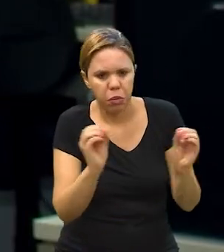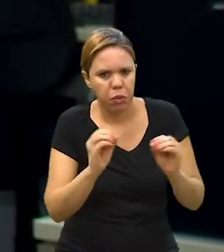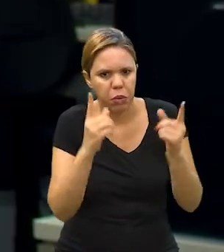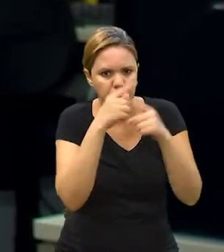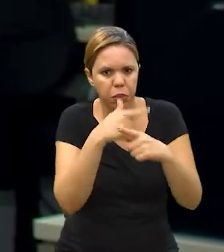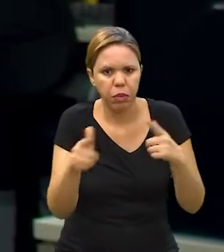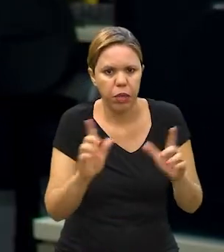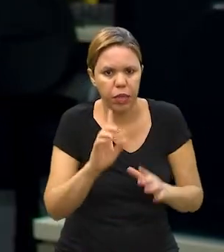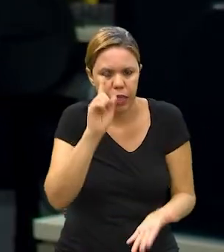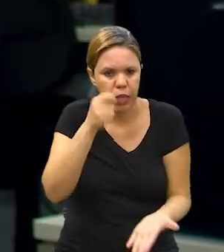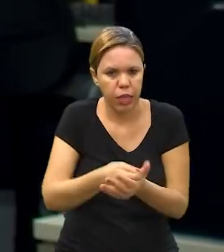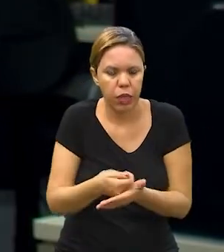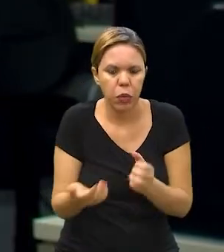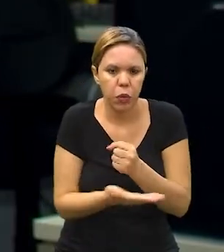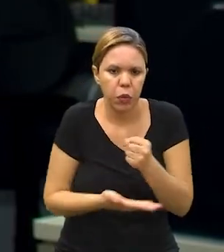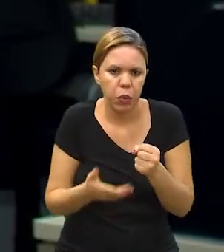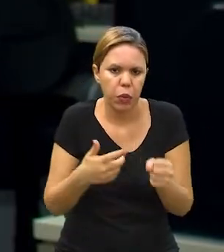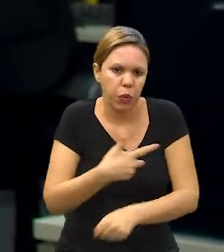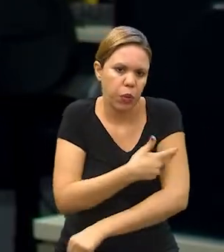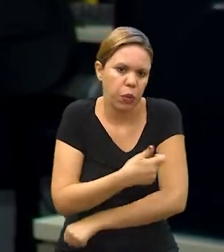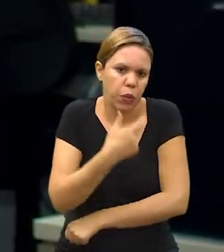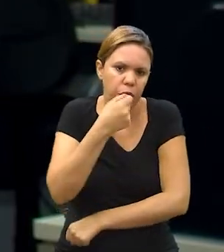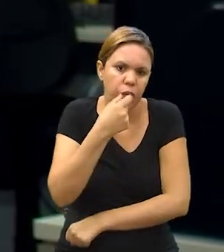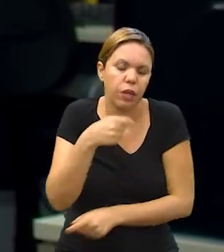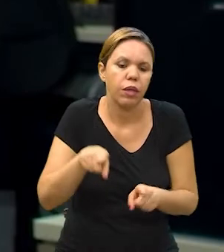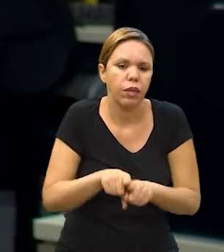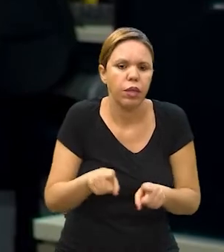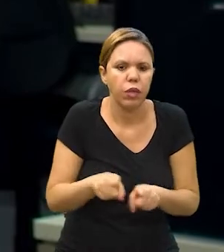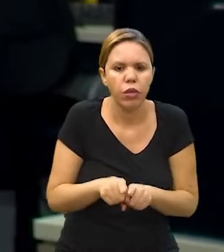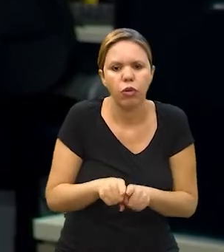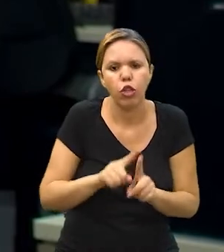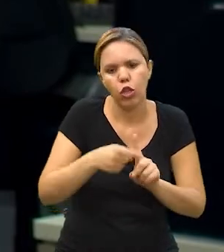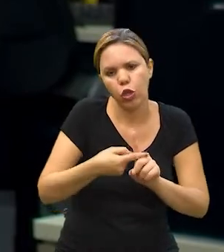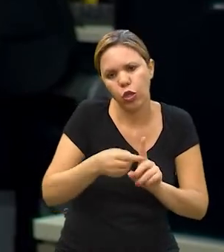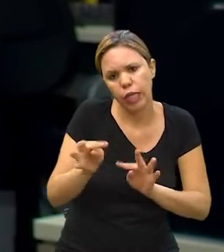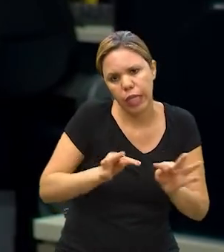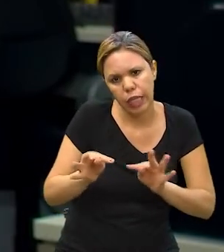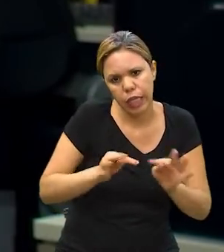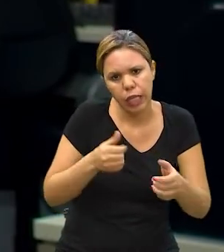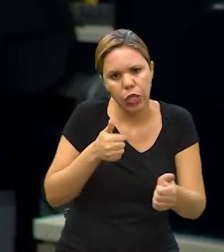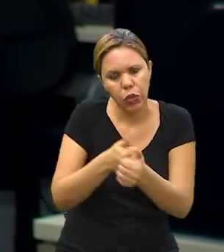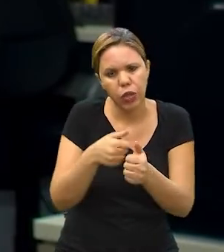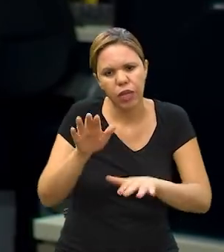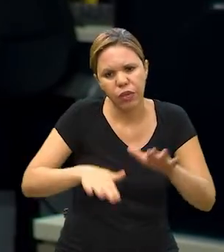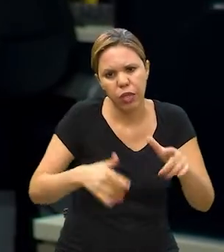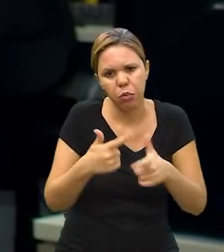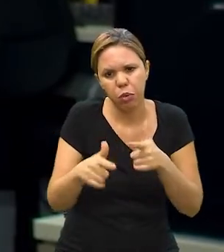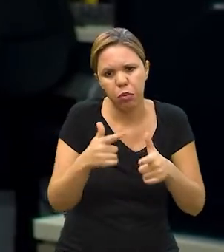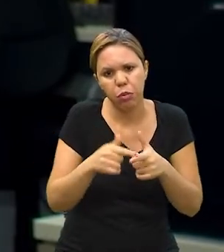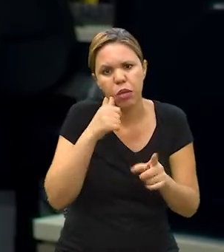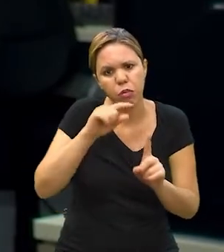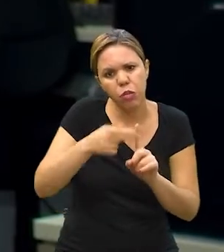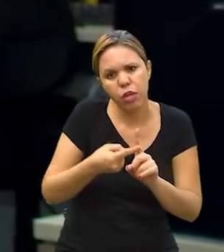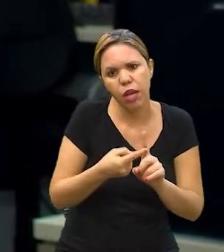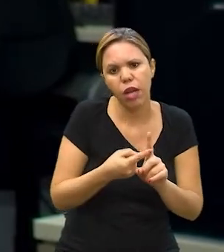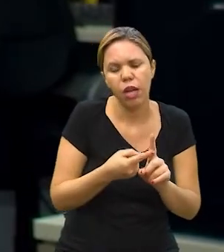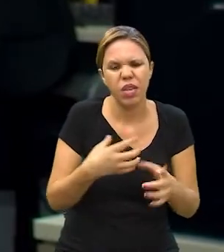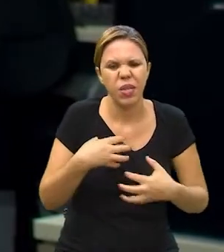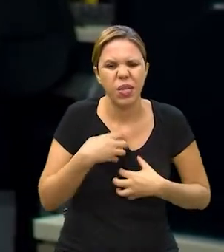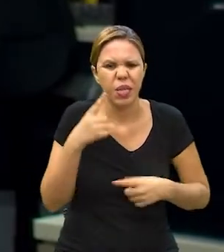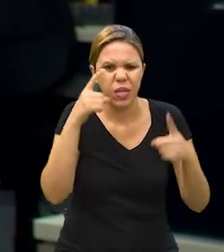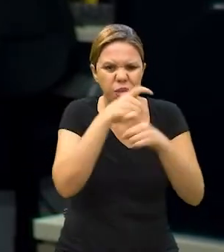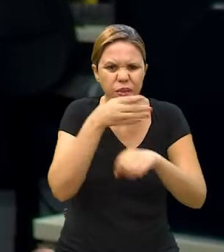para garantir uma coisa básica como vacina, uma maior cobertura de pré-natal, né? A gente tem em Campinas às vezes problemas no pré-natal das mulheres, que elas têm